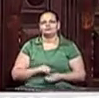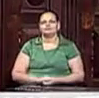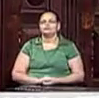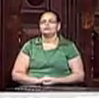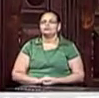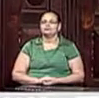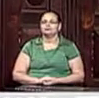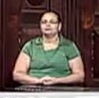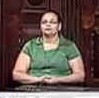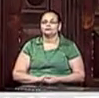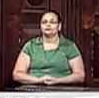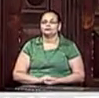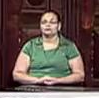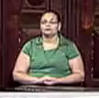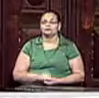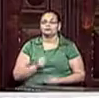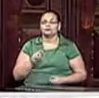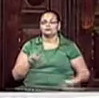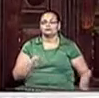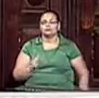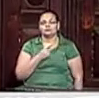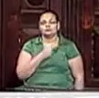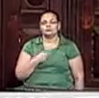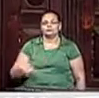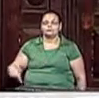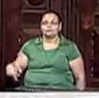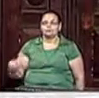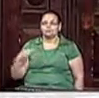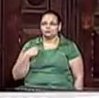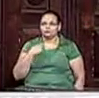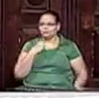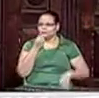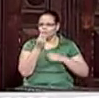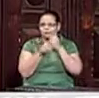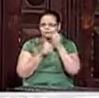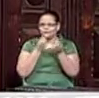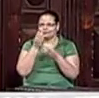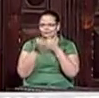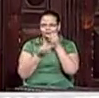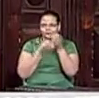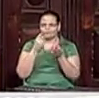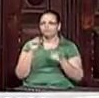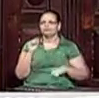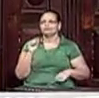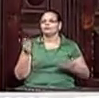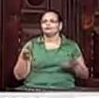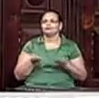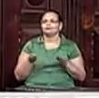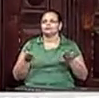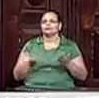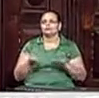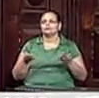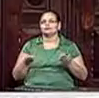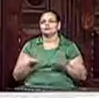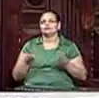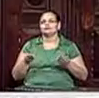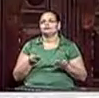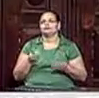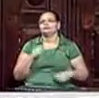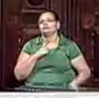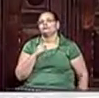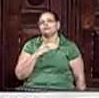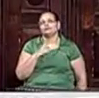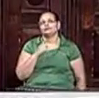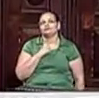final. Senhora presidente, eu confesso que hoje